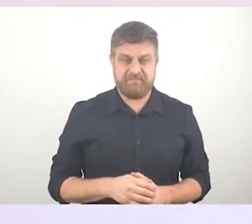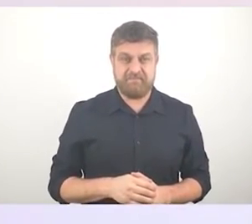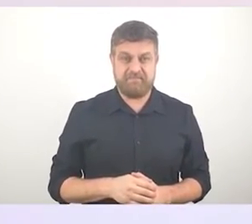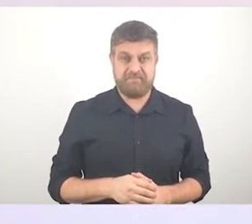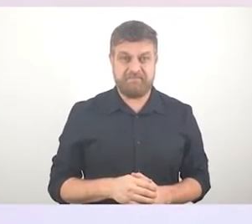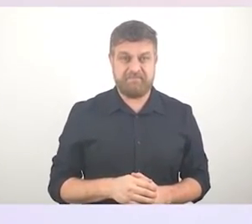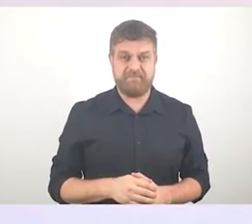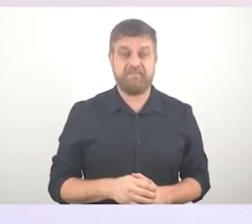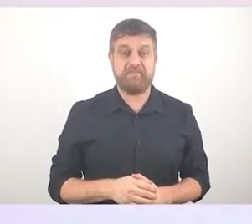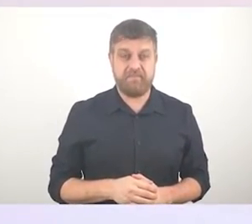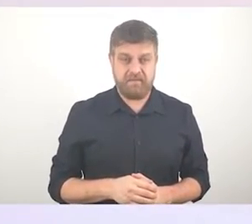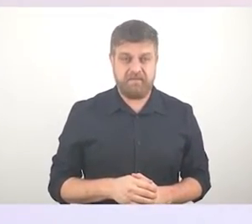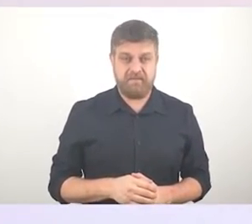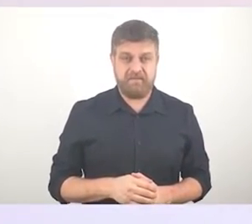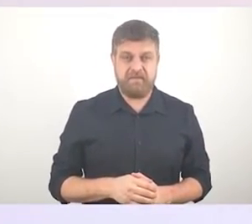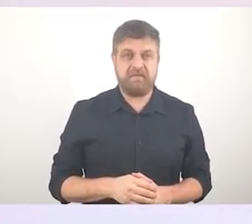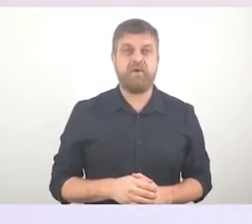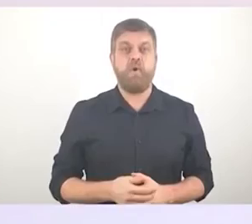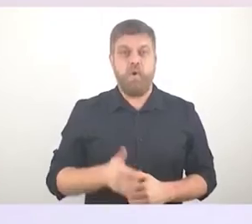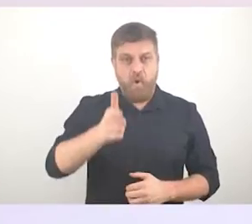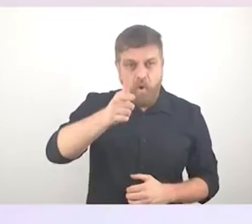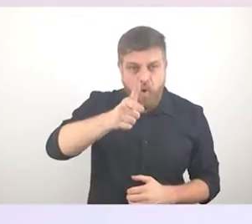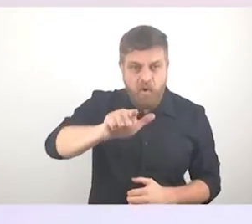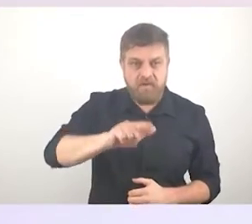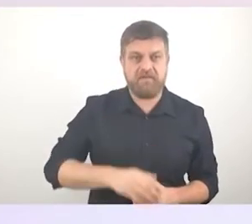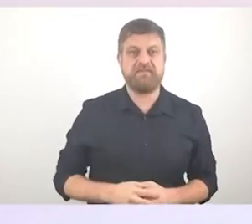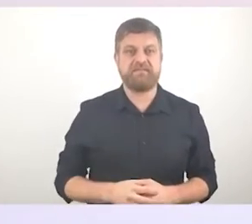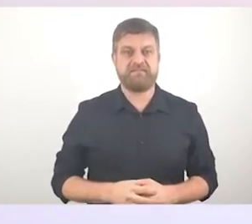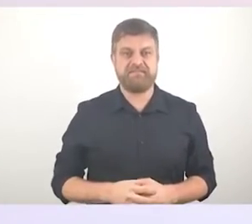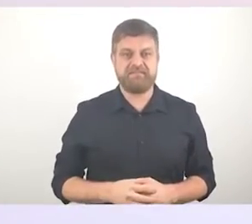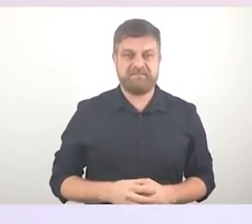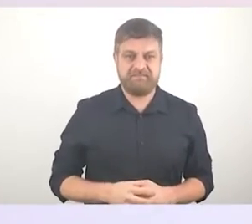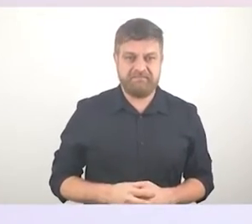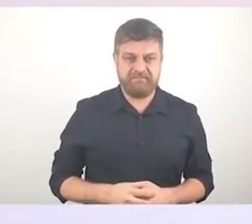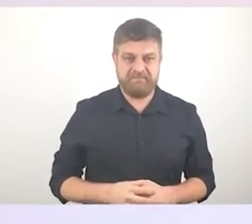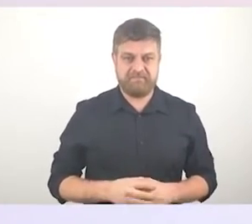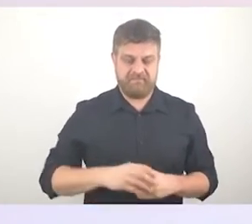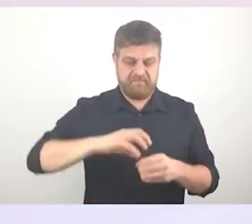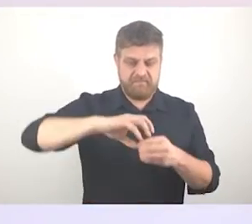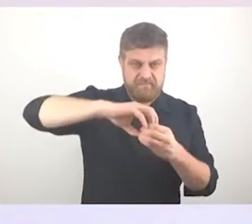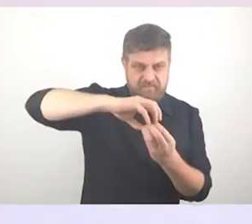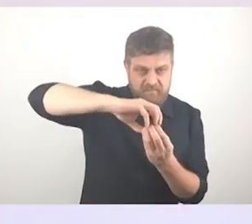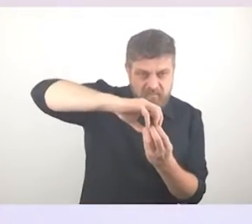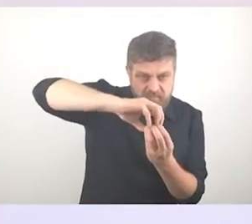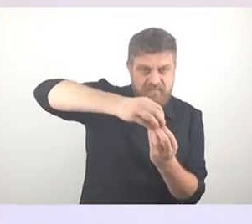Vai ficar assim. E aí você volta ele aqui.